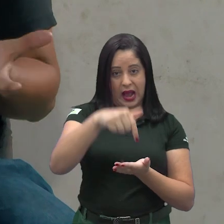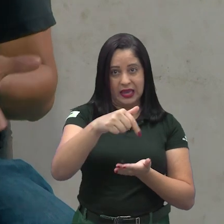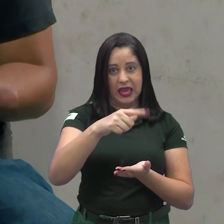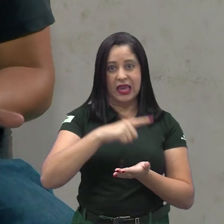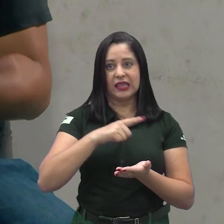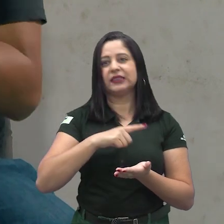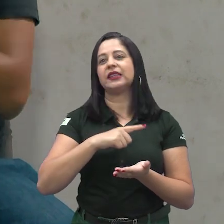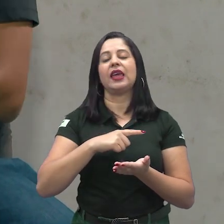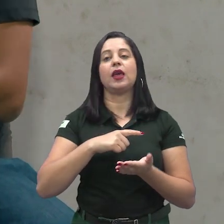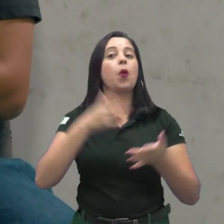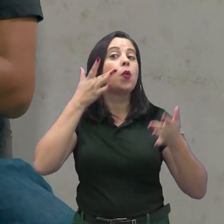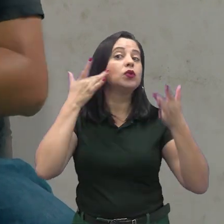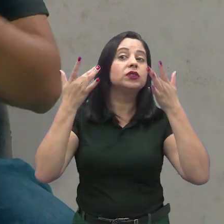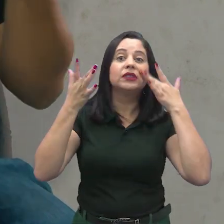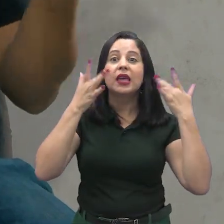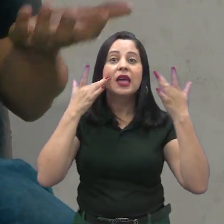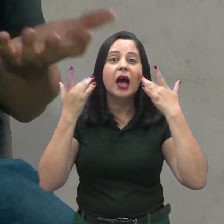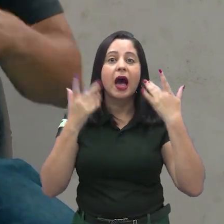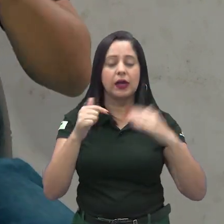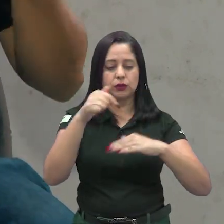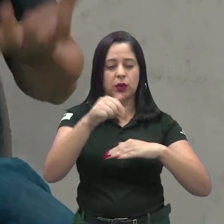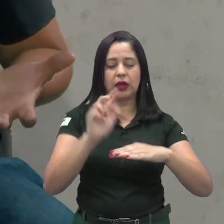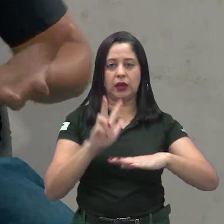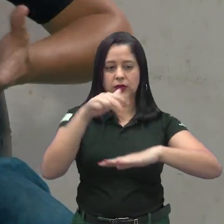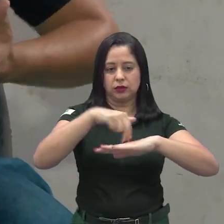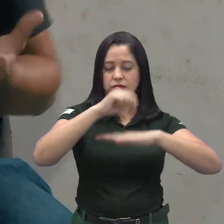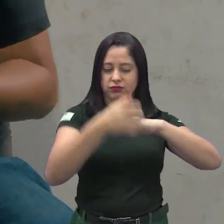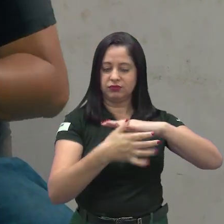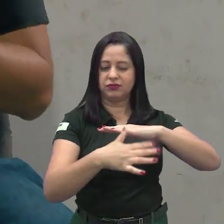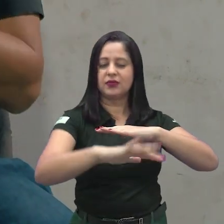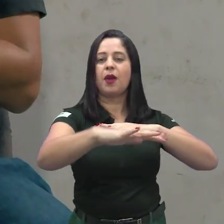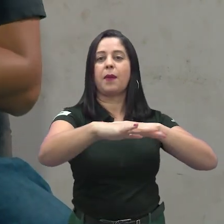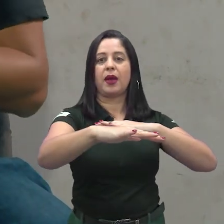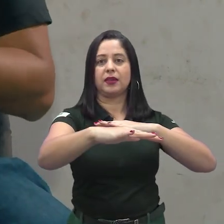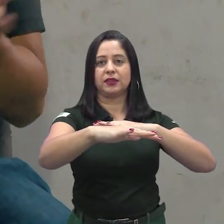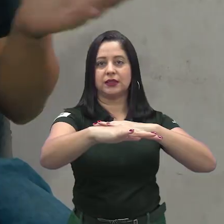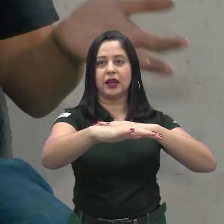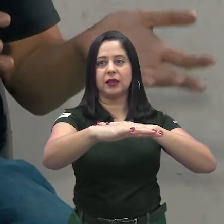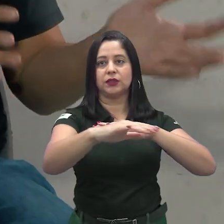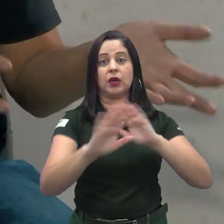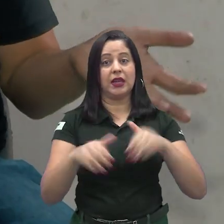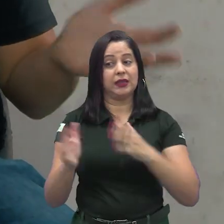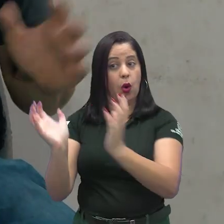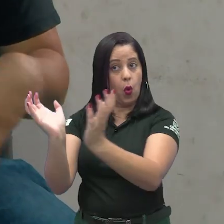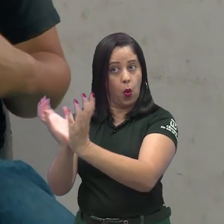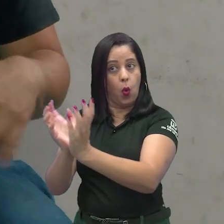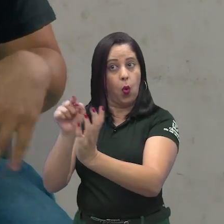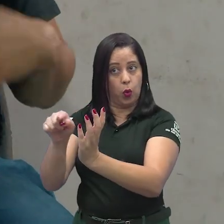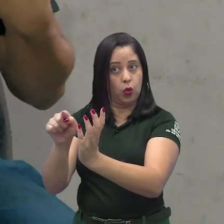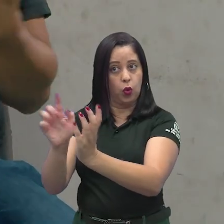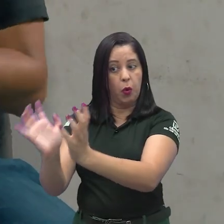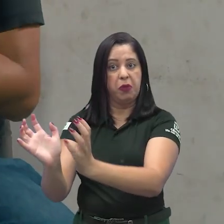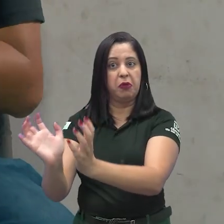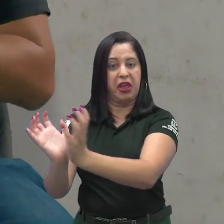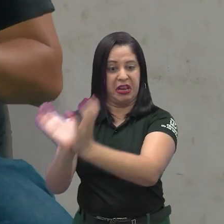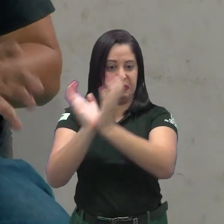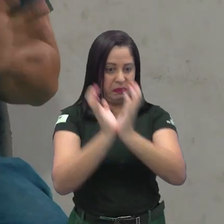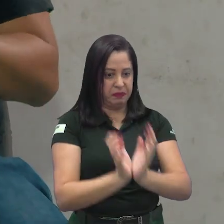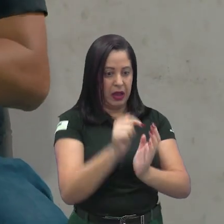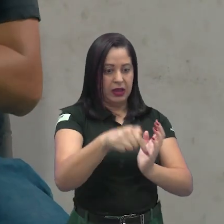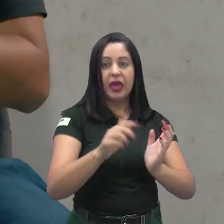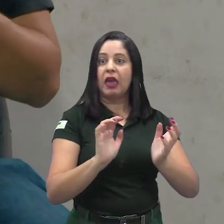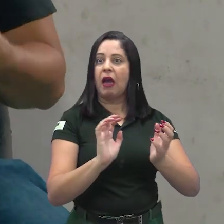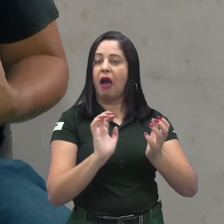comemoração 100 anos de existência do Banhado. E aí vários apoiadores vieram para ajudar. Eles foi um dos que vieram também. Posterior a isso, muito